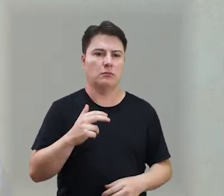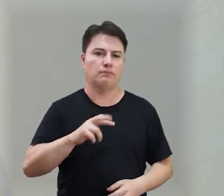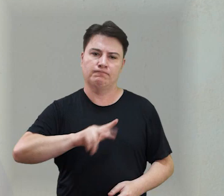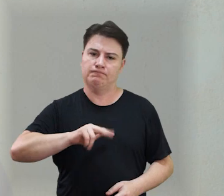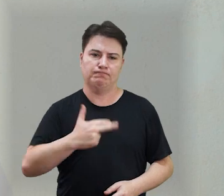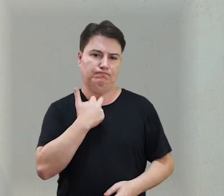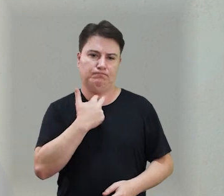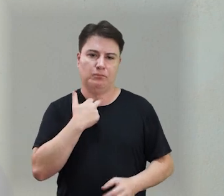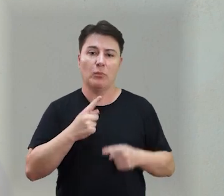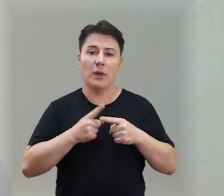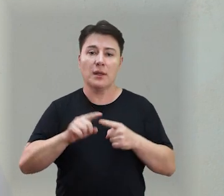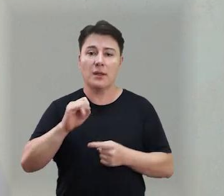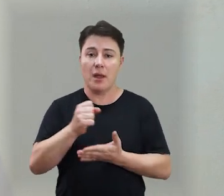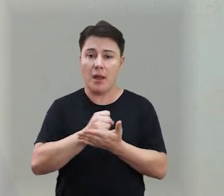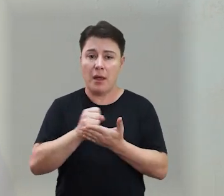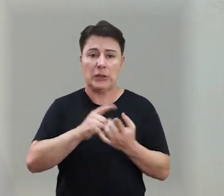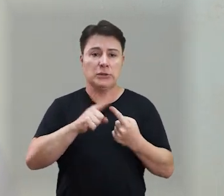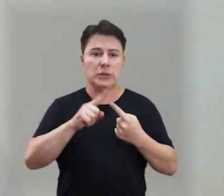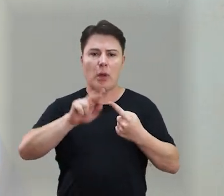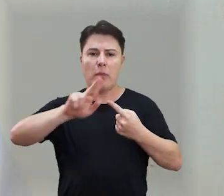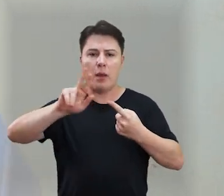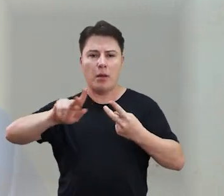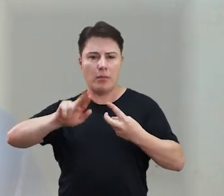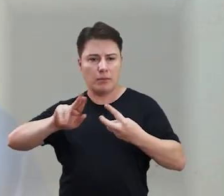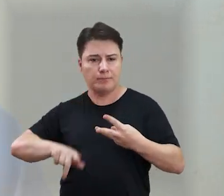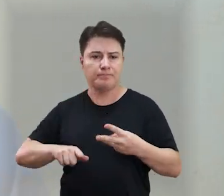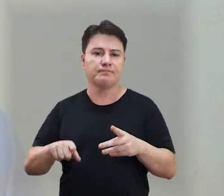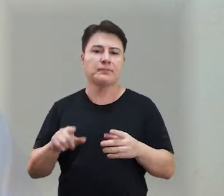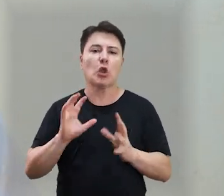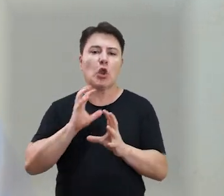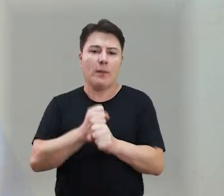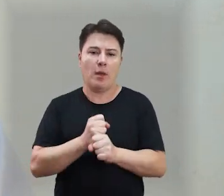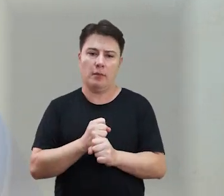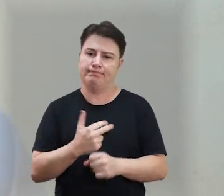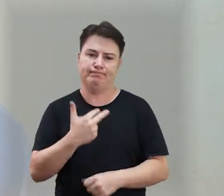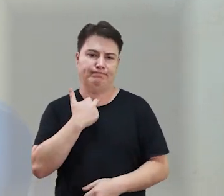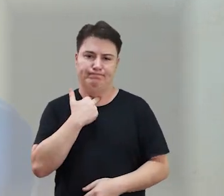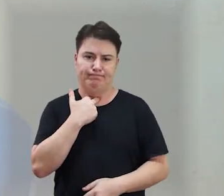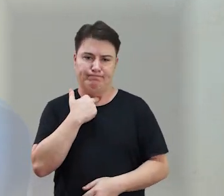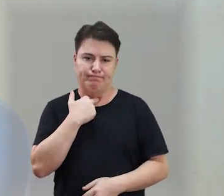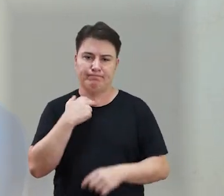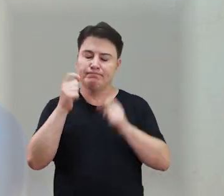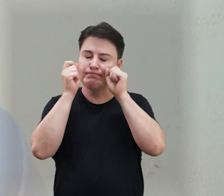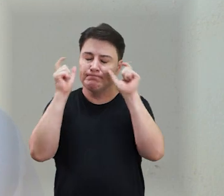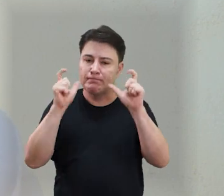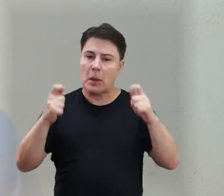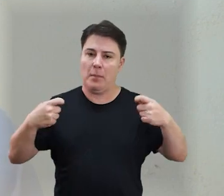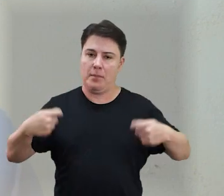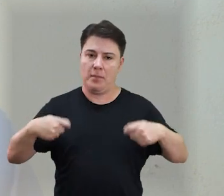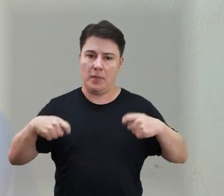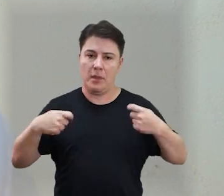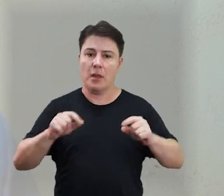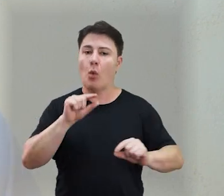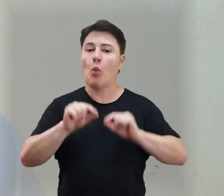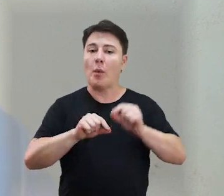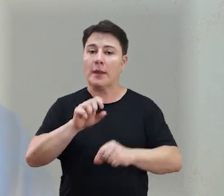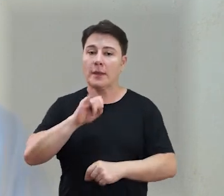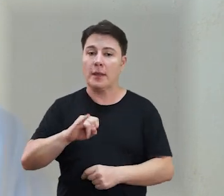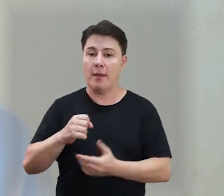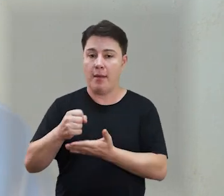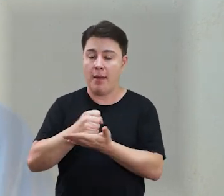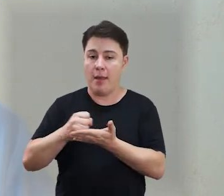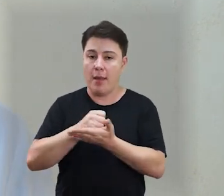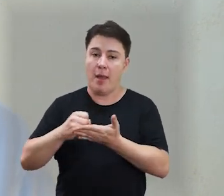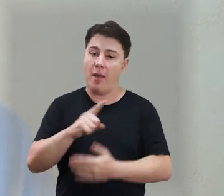quando se sente mal tem que ter uma adesão a gente tem que evitar também né a farmácia caseira que a gente fala que vai